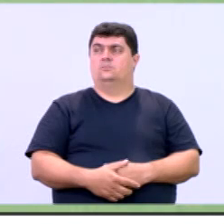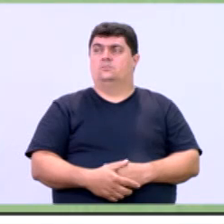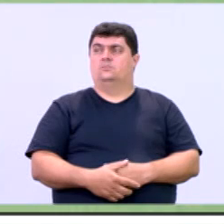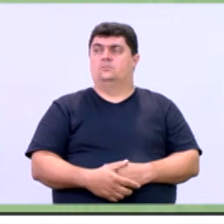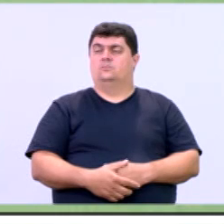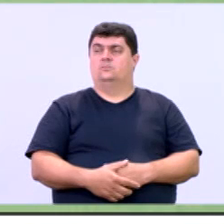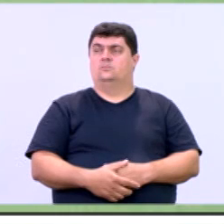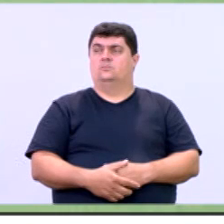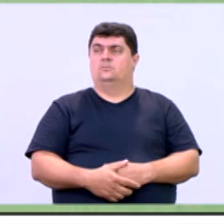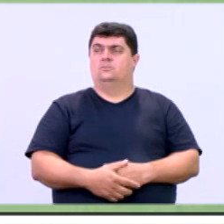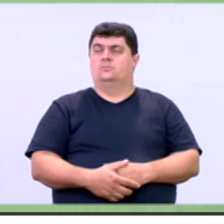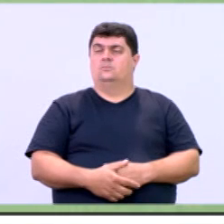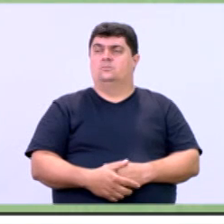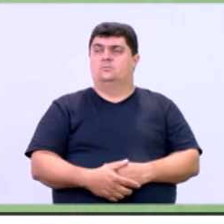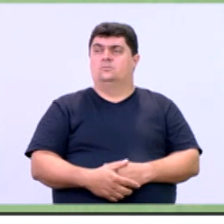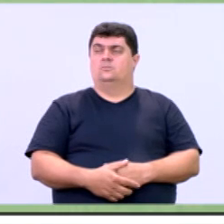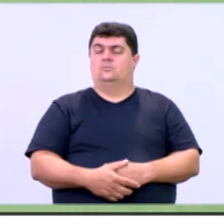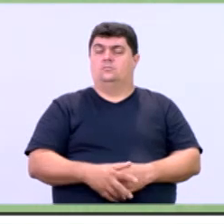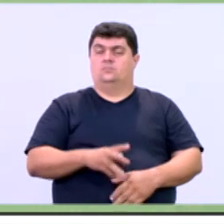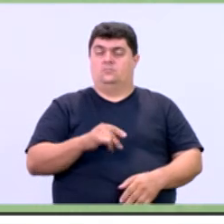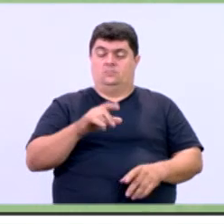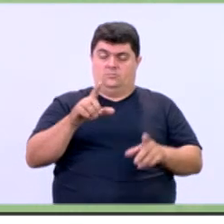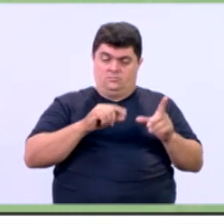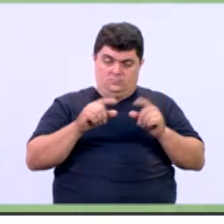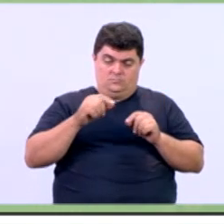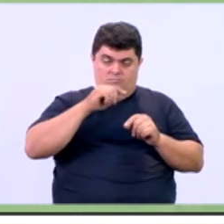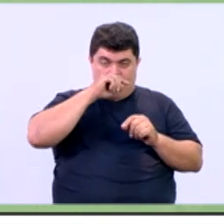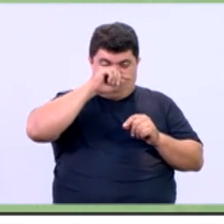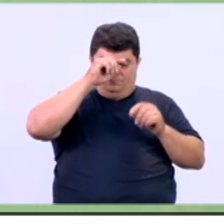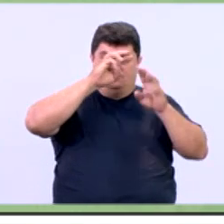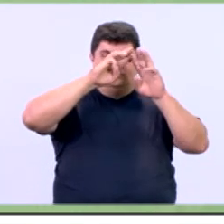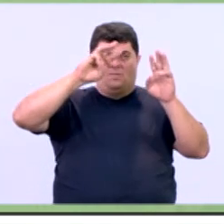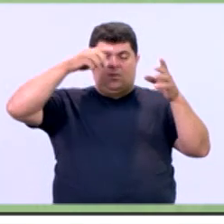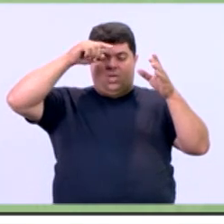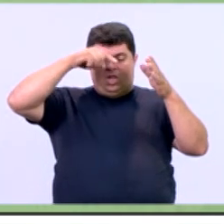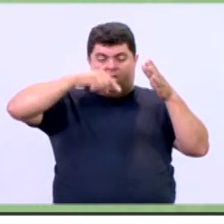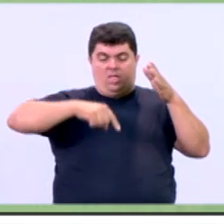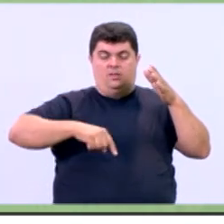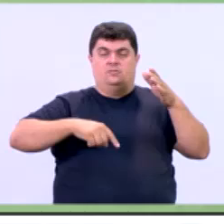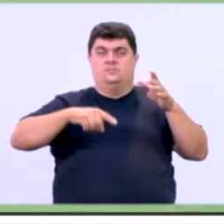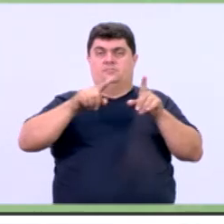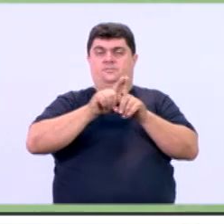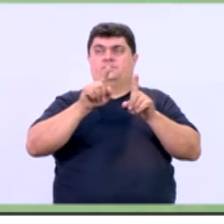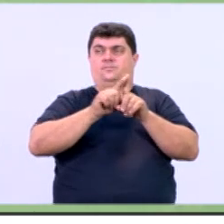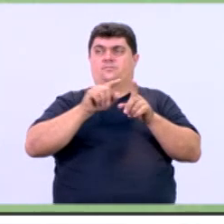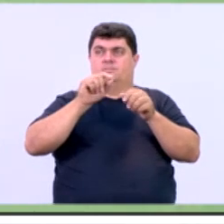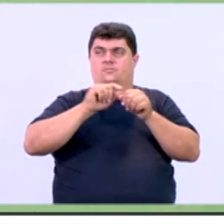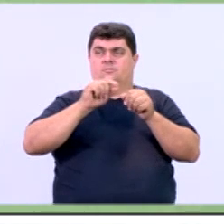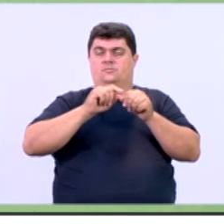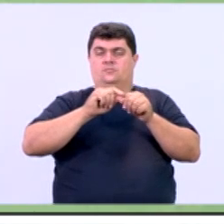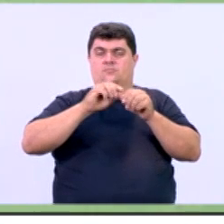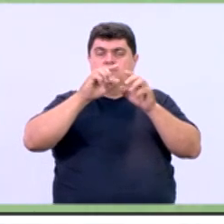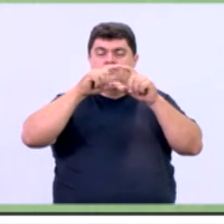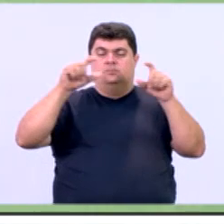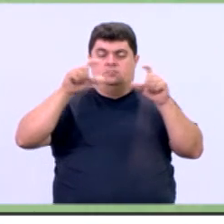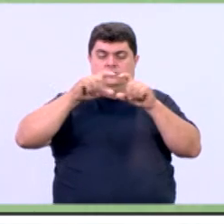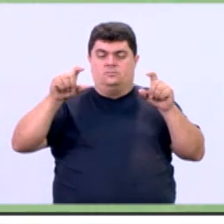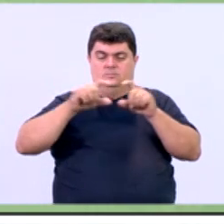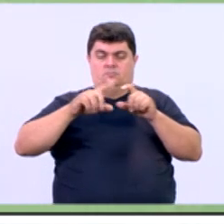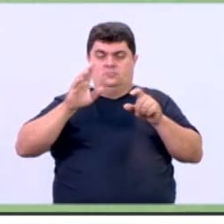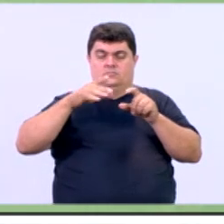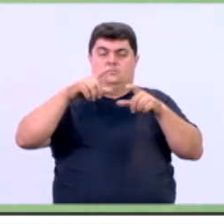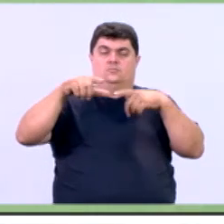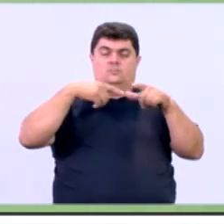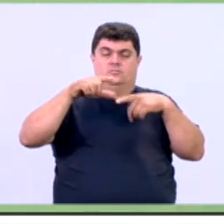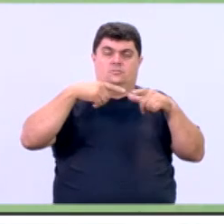Tá? Então, nós vamos explorar a página inteira e vamos fazer esse formulário já